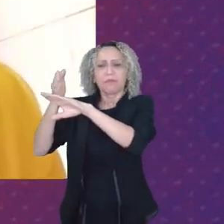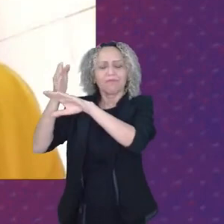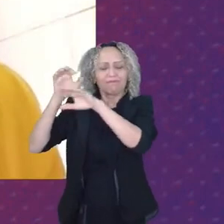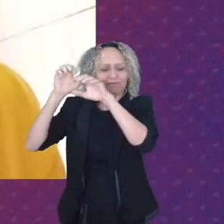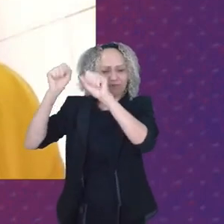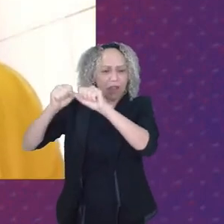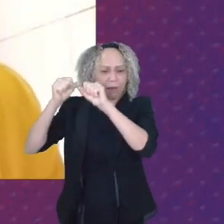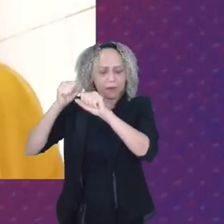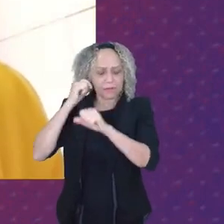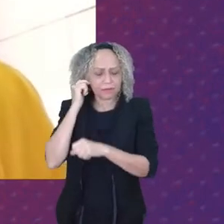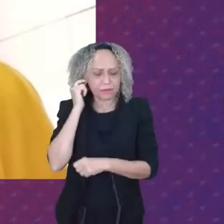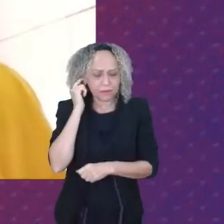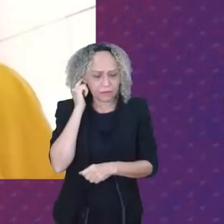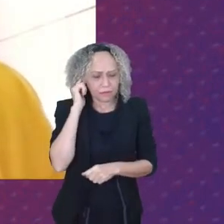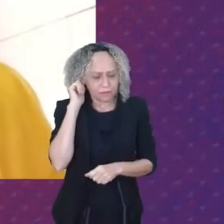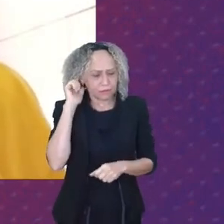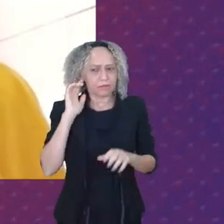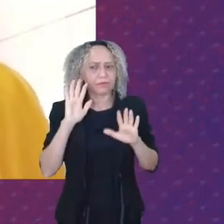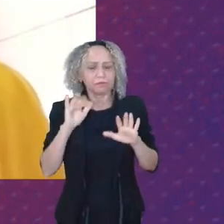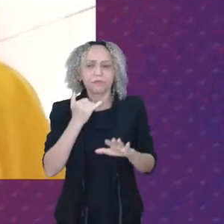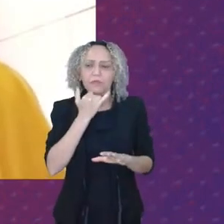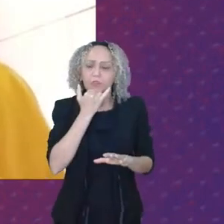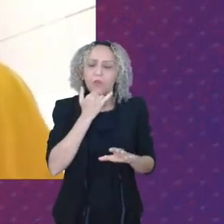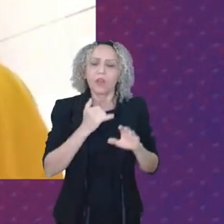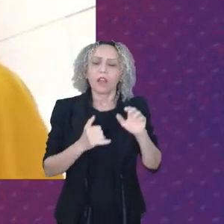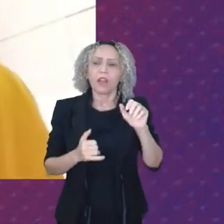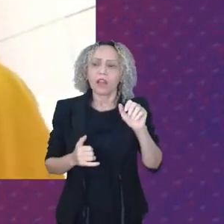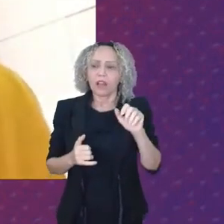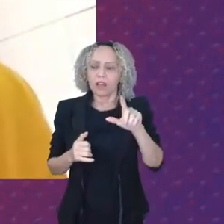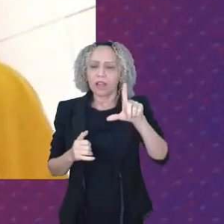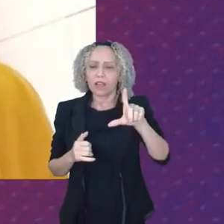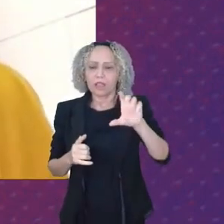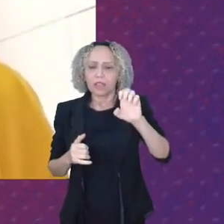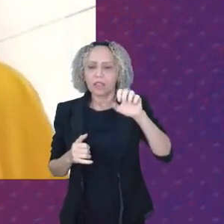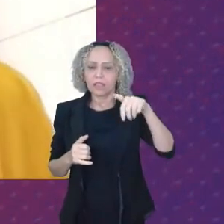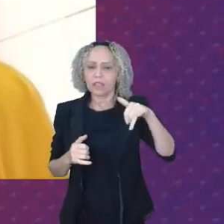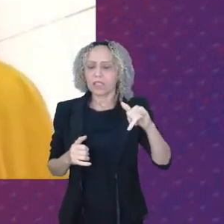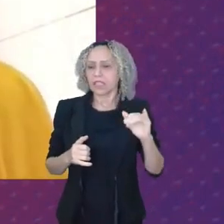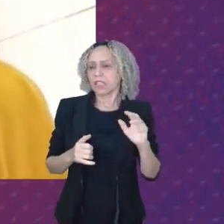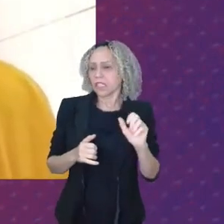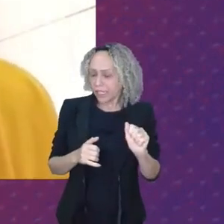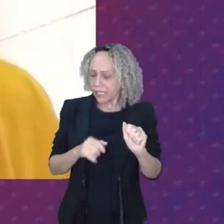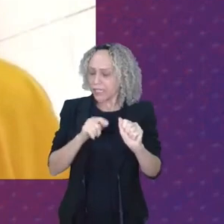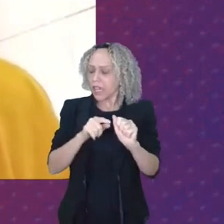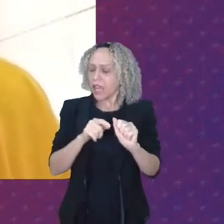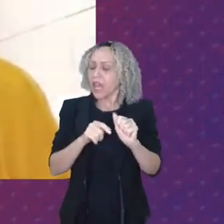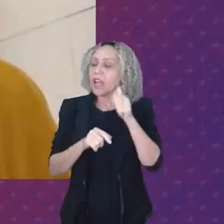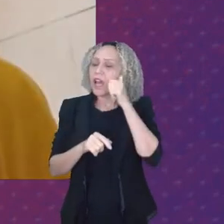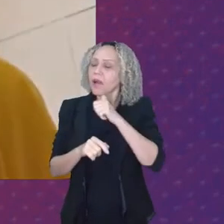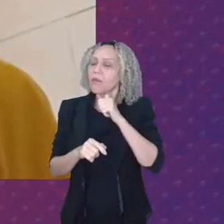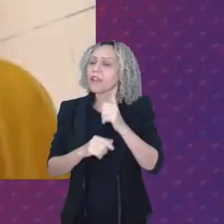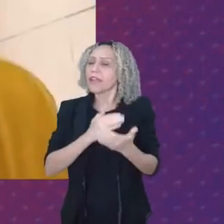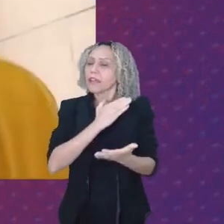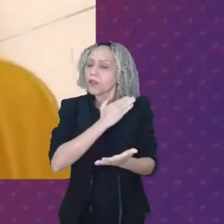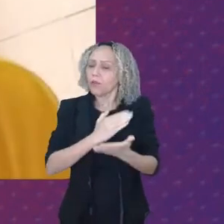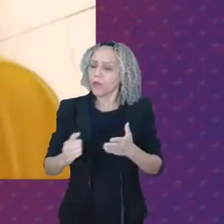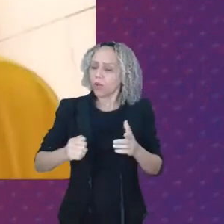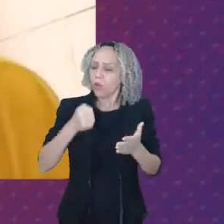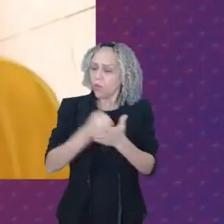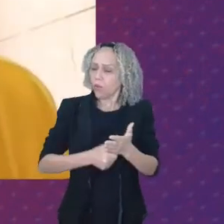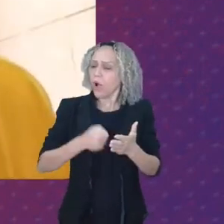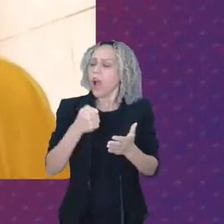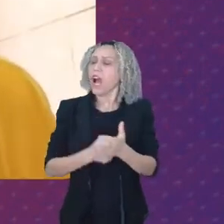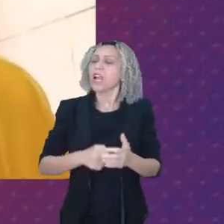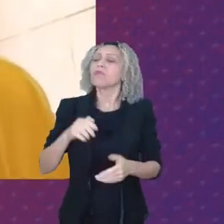a Alenira Maria de Carvalho, desculpa, foi a pessoa que deu início à luta aqui na região Nordeste, no estado de